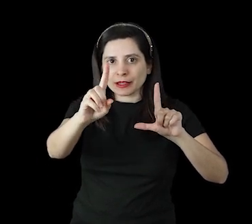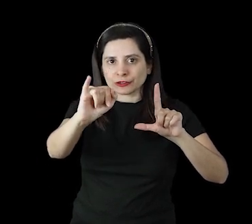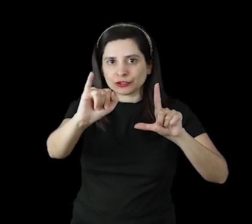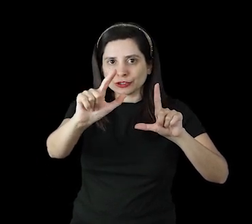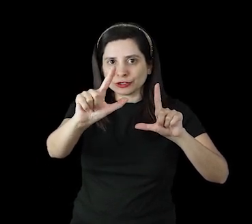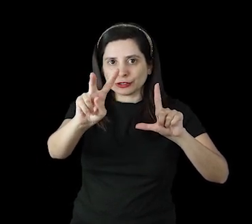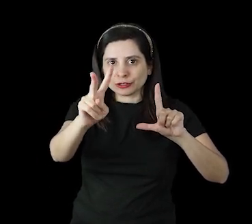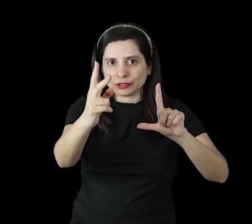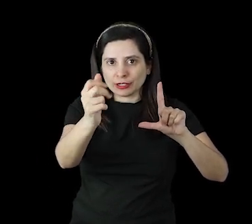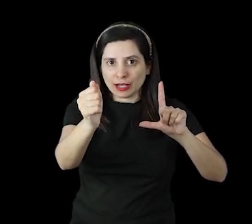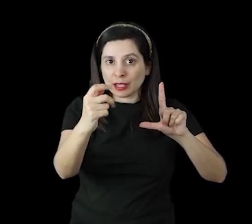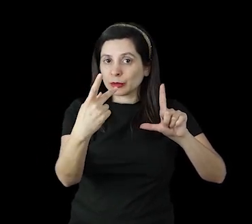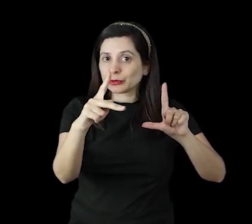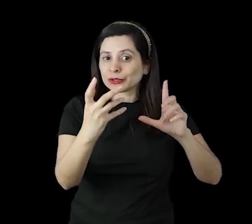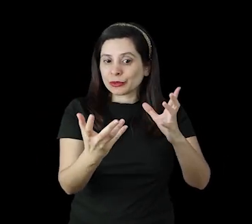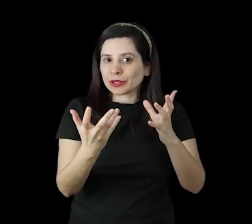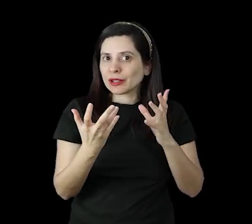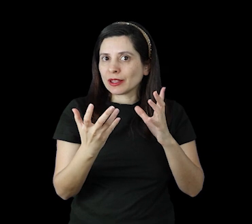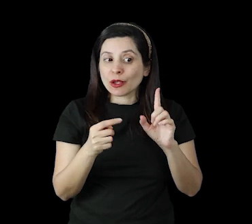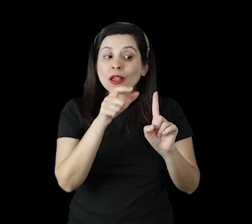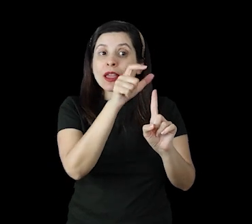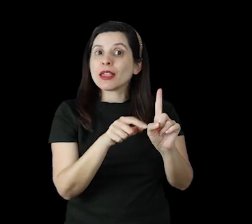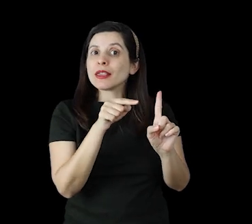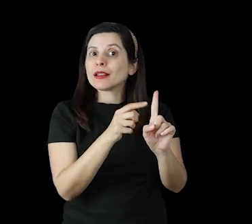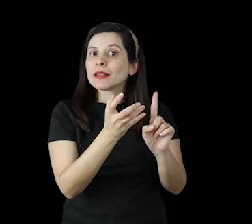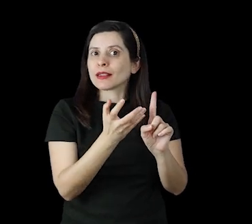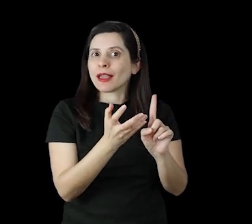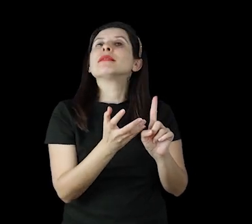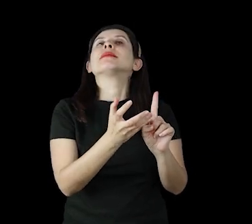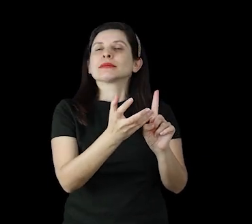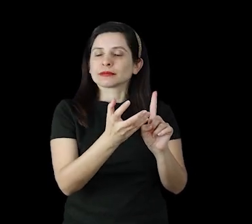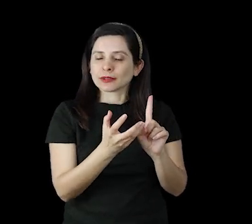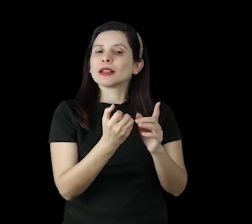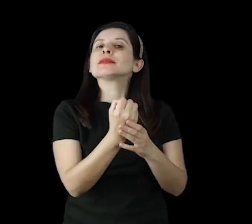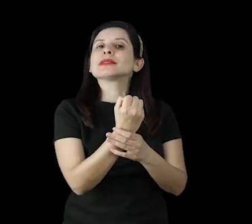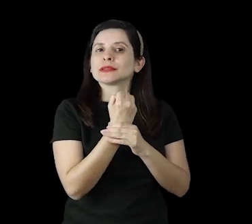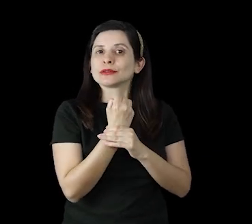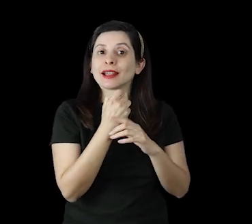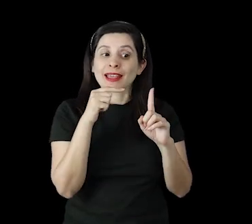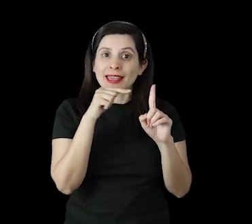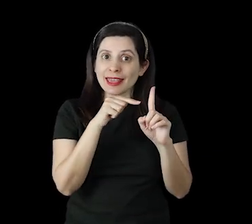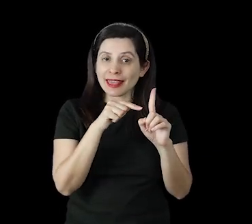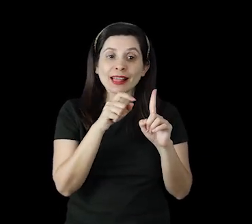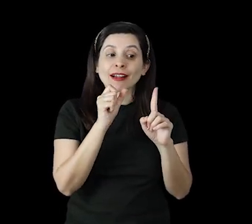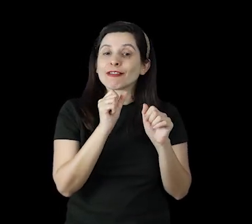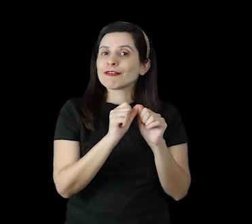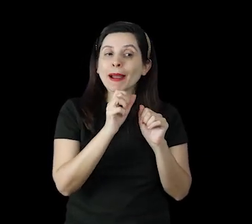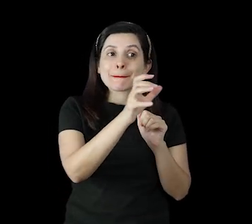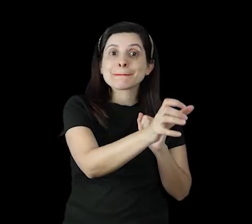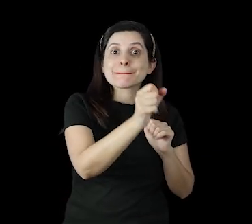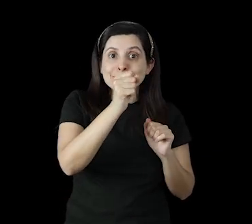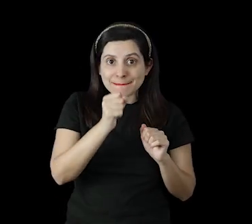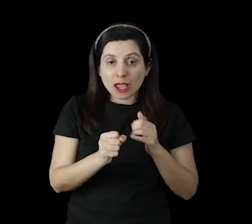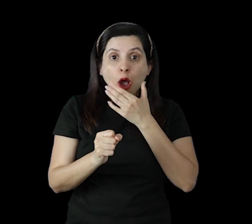querer. Então, o que que a minha personagem quer? Ela quer segurança. O que que ela faz? Ela coloca um cara sem memória